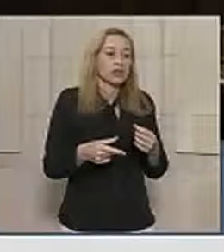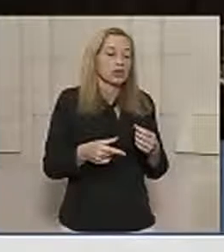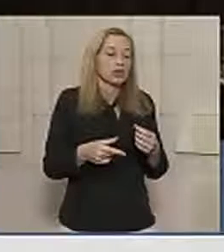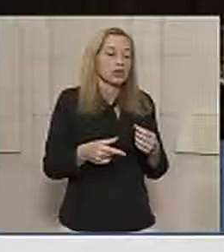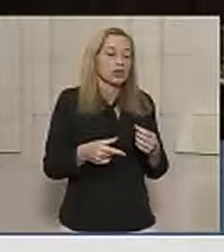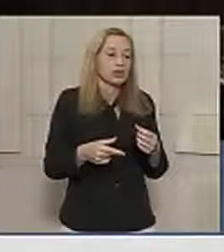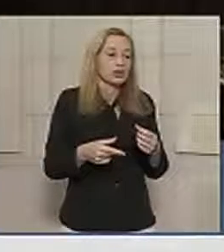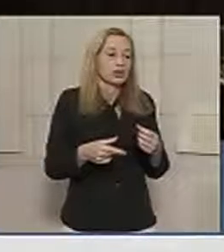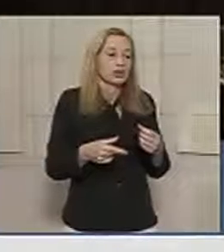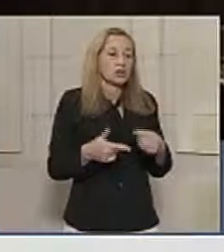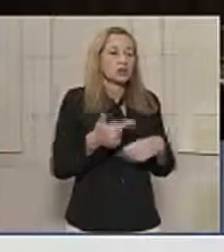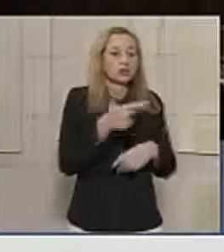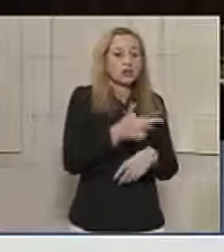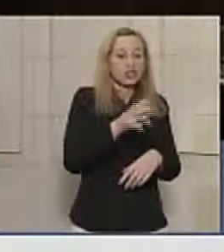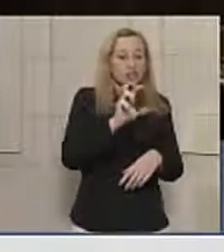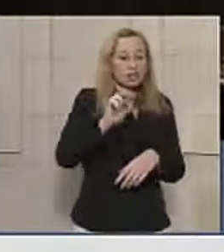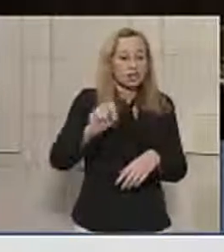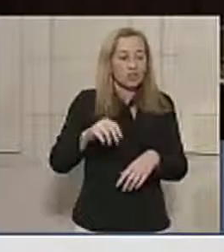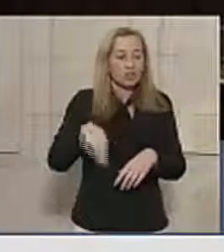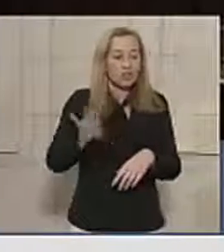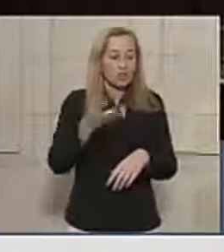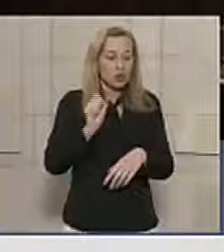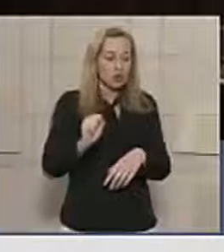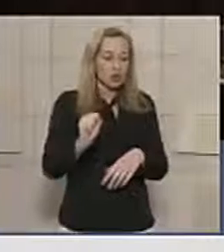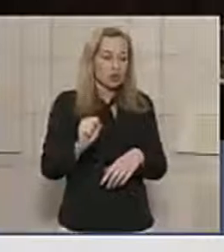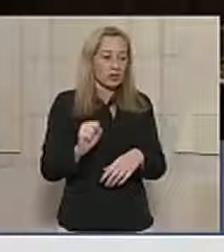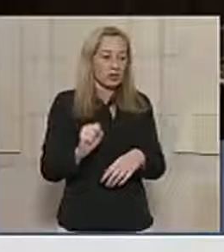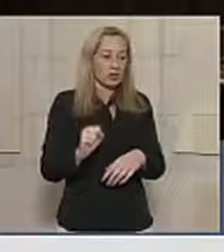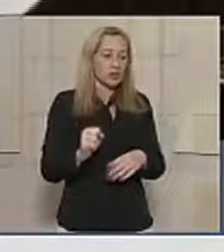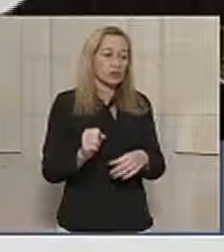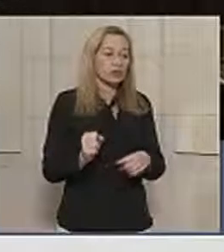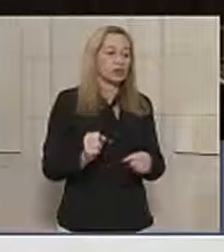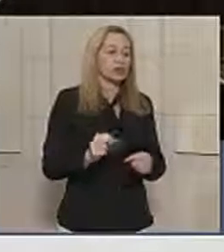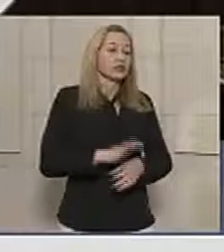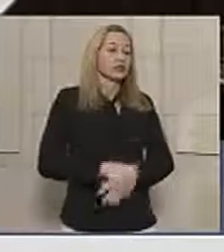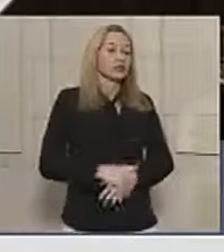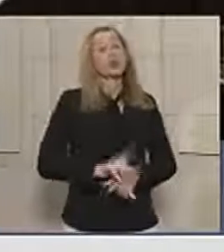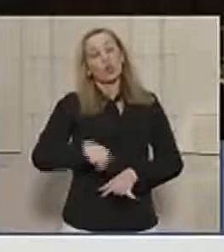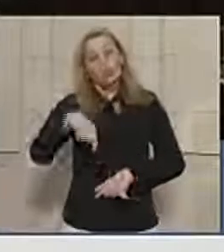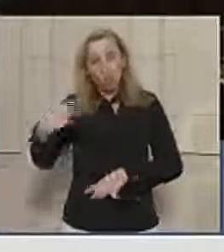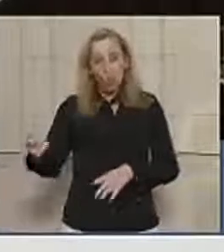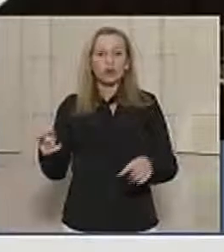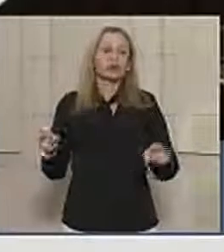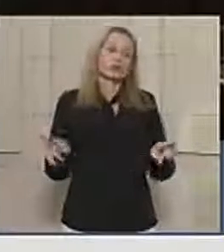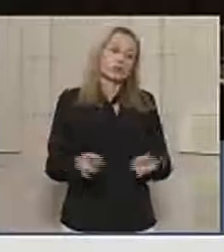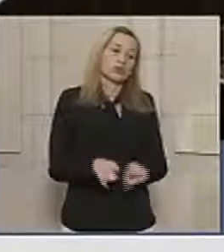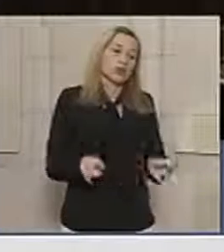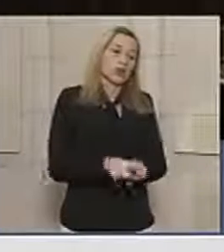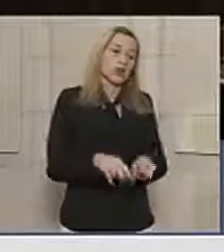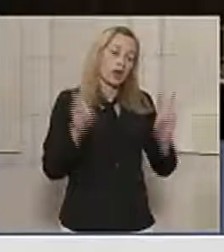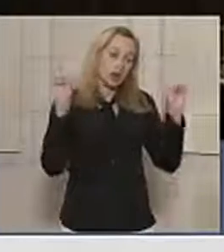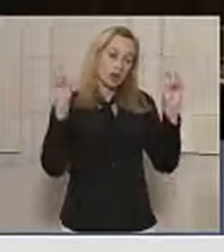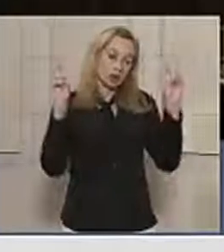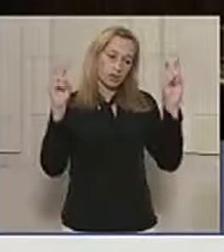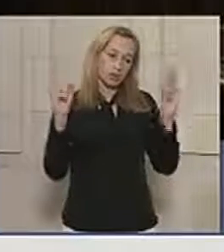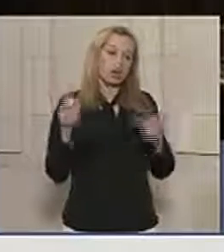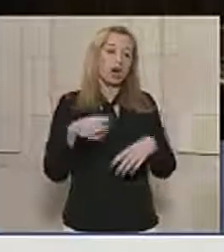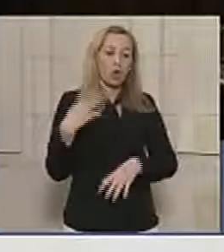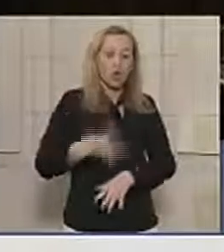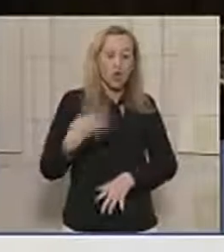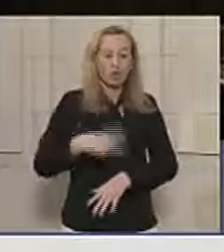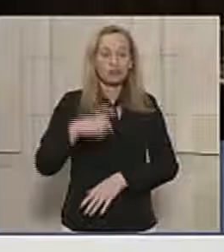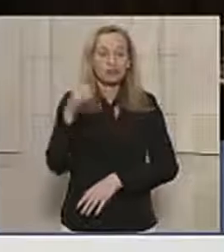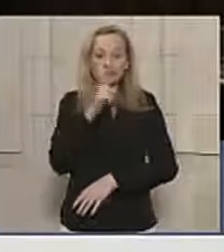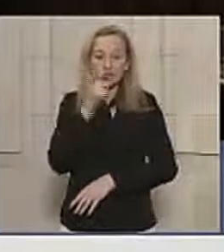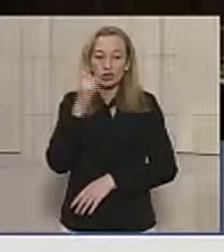mais em 250 milhões ao ano. A outra questão que a gente pode trazer como uma quarta mentira